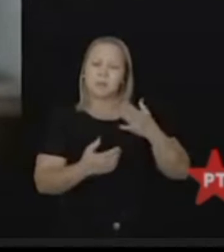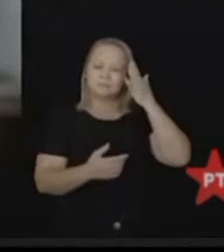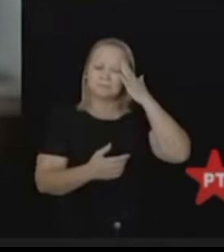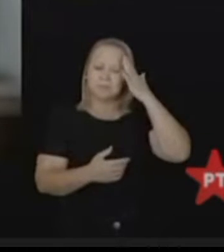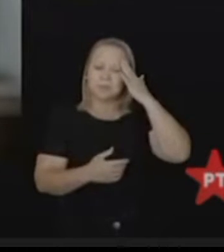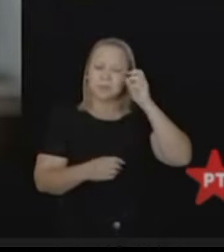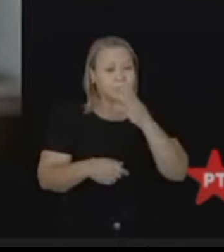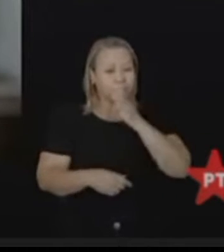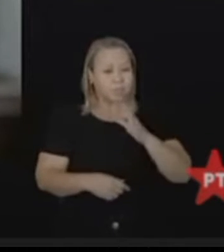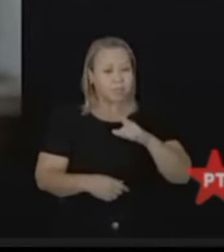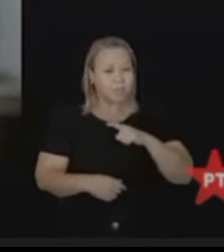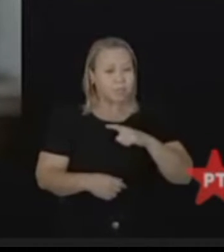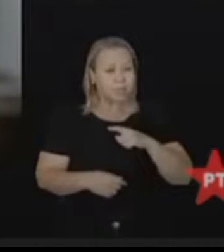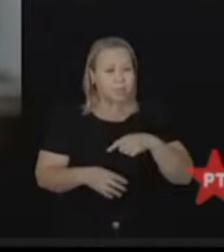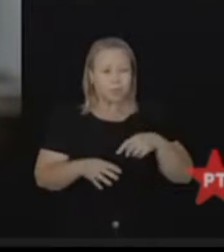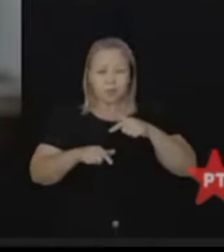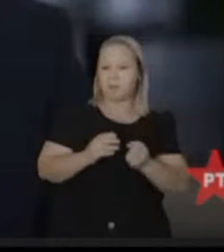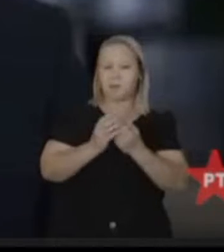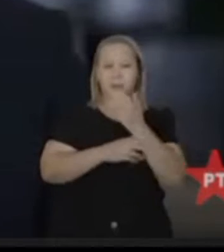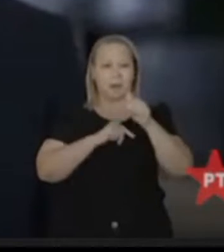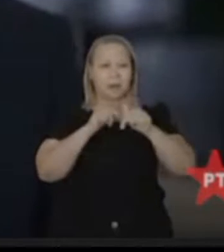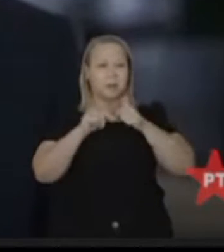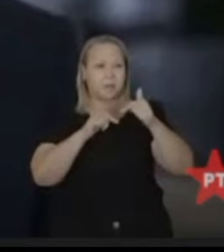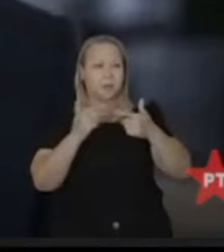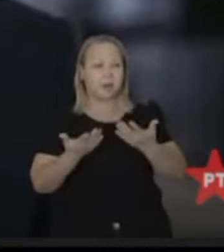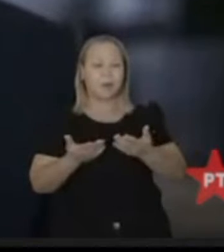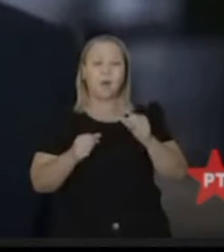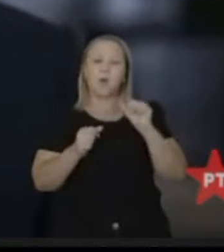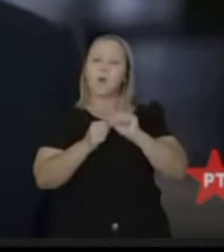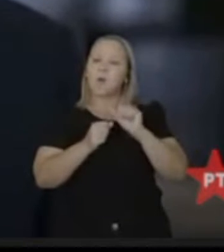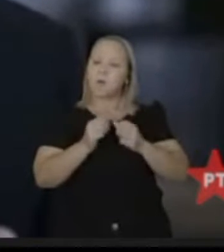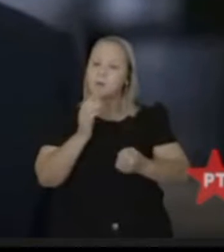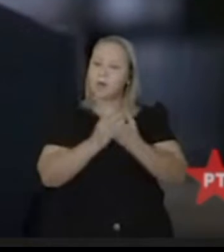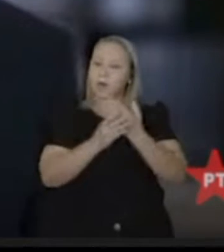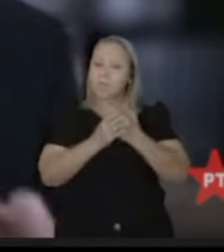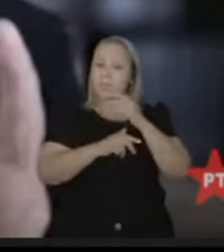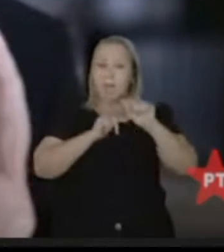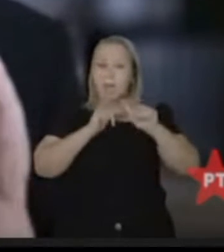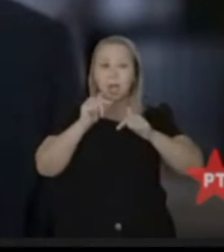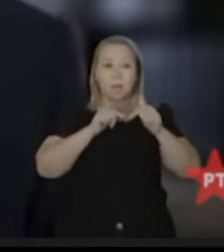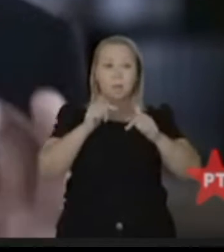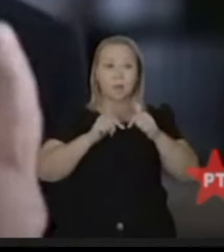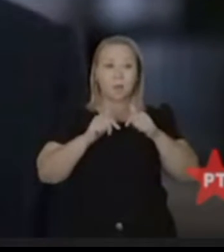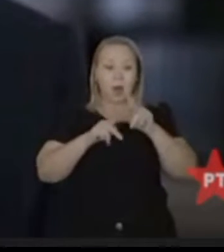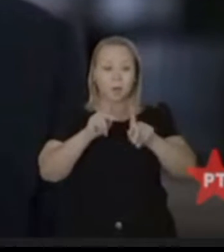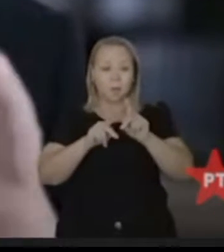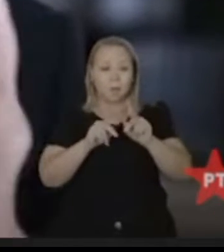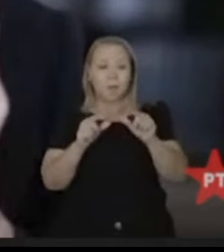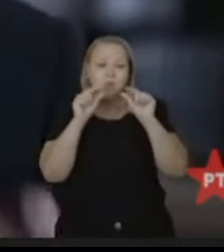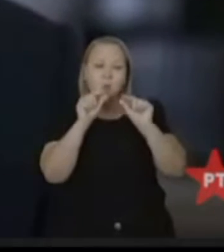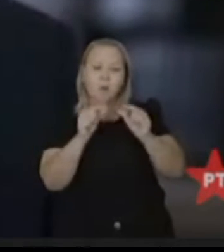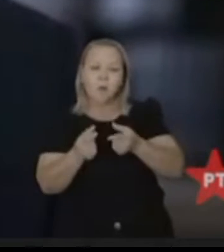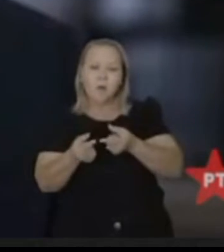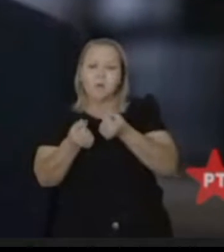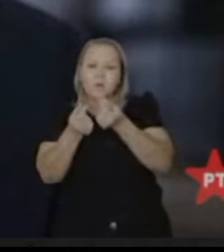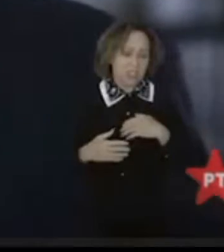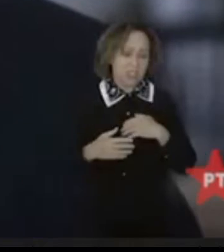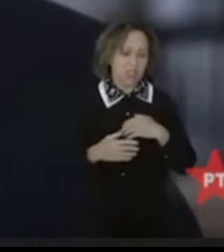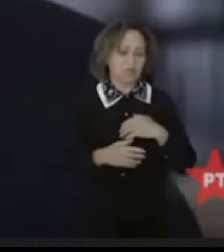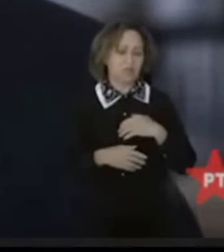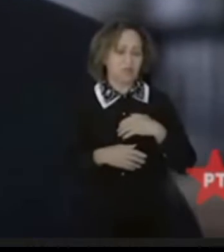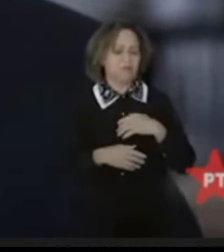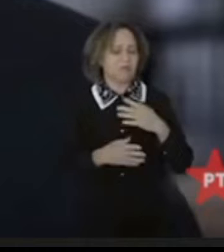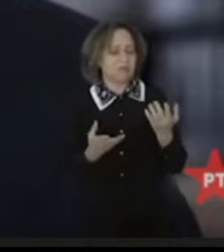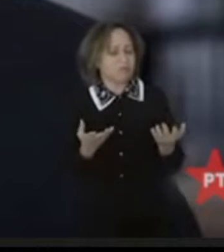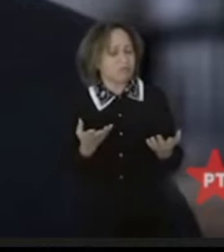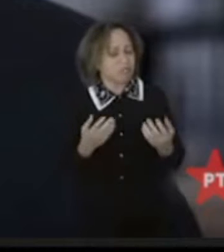possível fazer o Brasil voltar a ter pleno emprego. O que faz gerar emprego é um pouquinho de dinheiro na mão do povo.